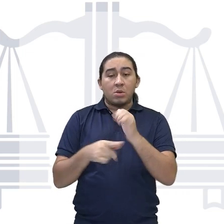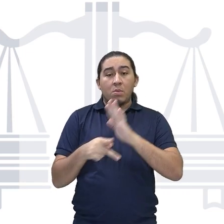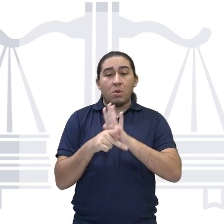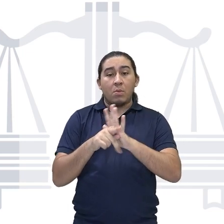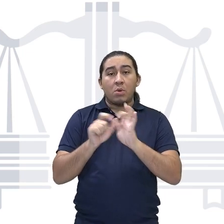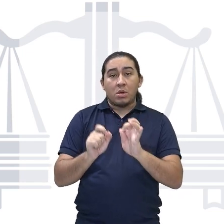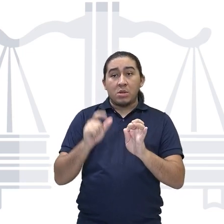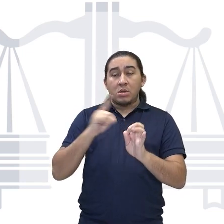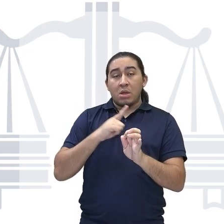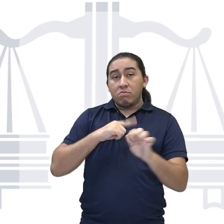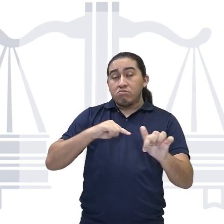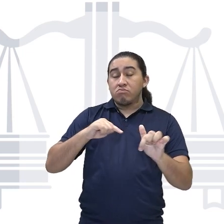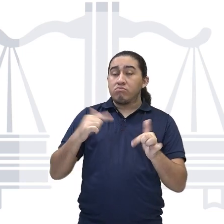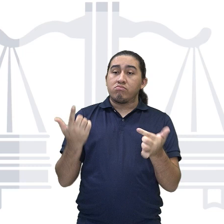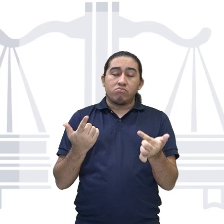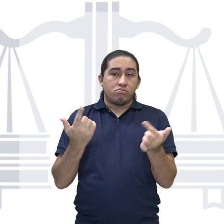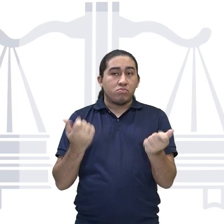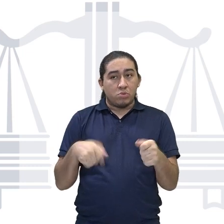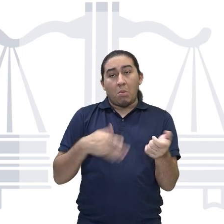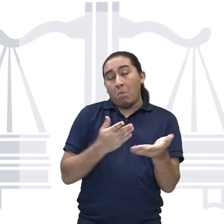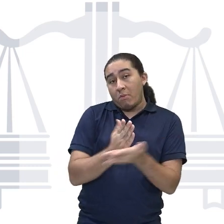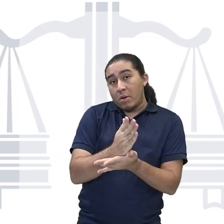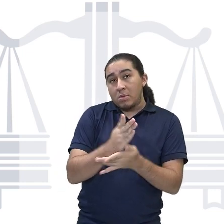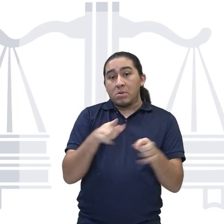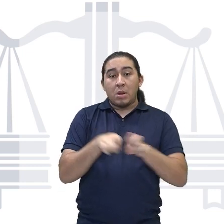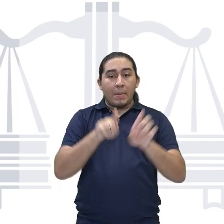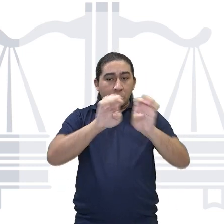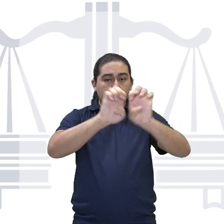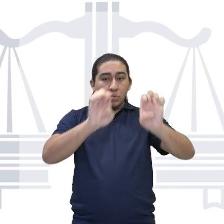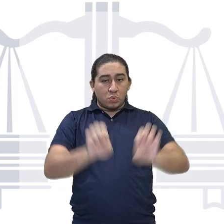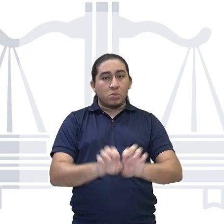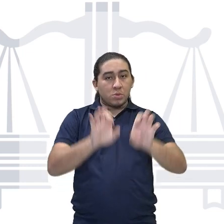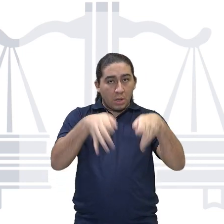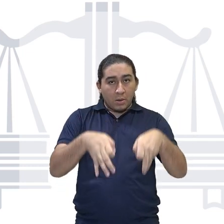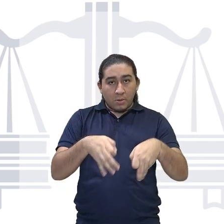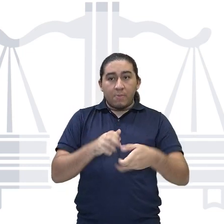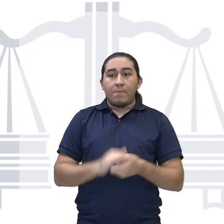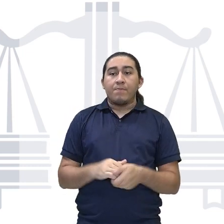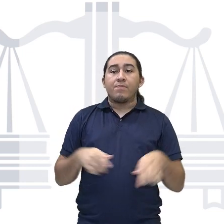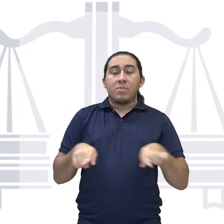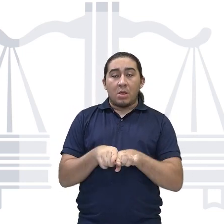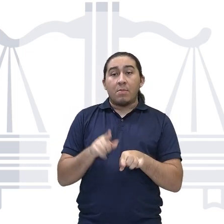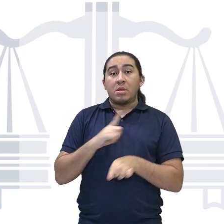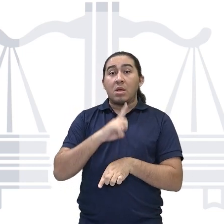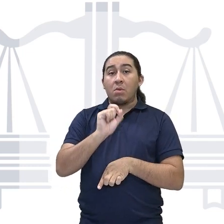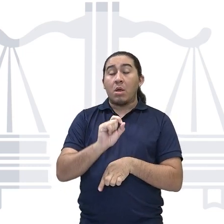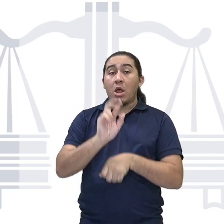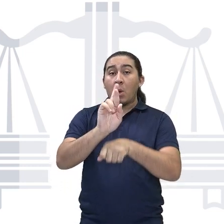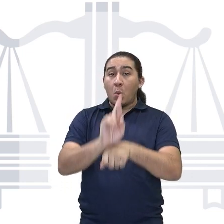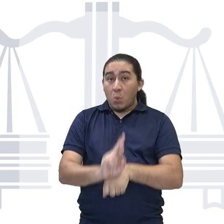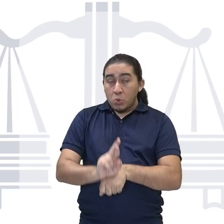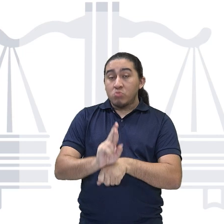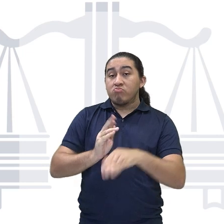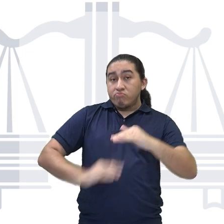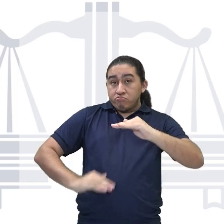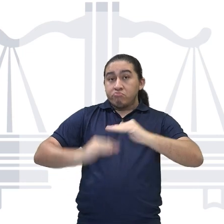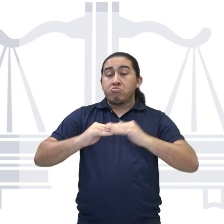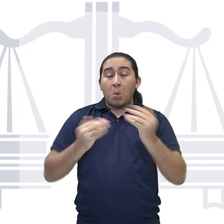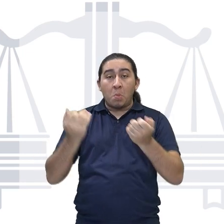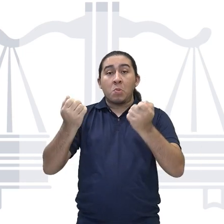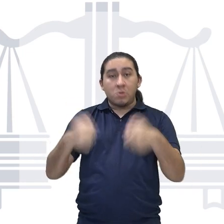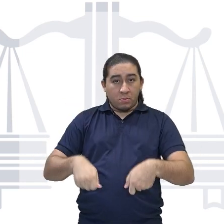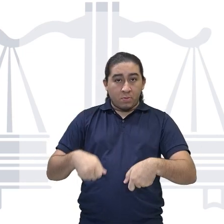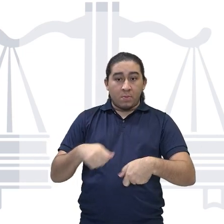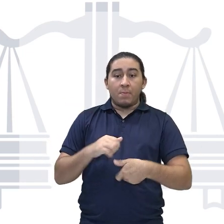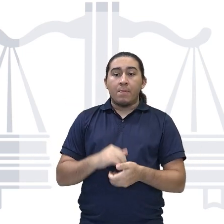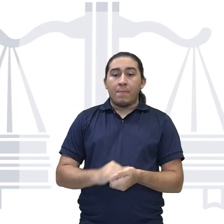atendidas conforme os critérios e estruturas. Então, a gente otimiza o recurso o máximo possível. Então, a gente controla e